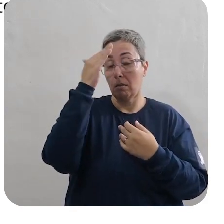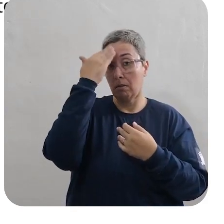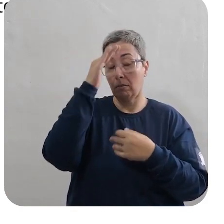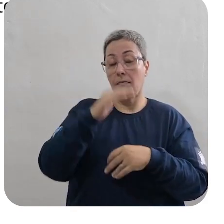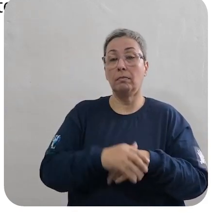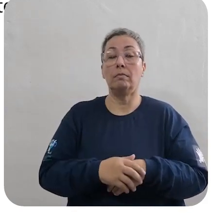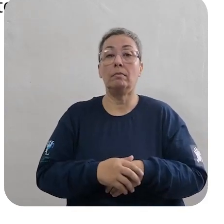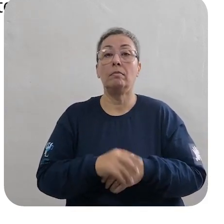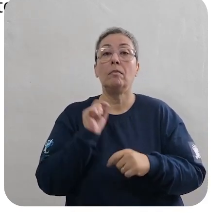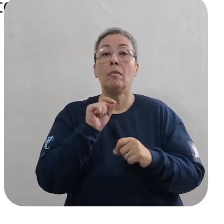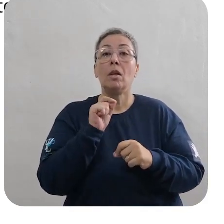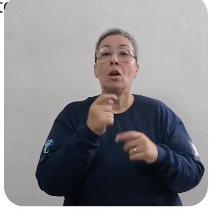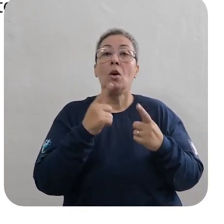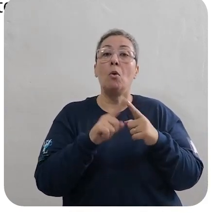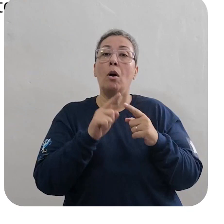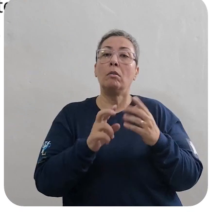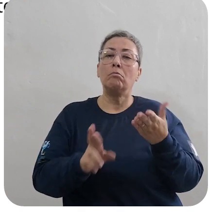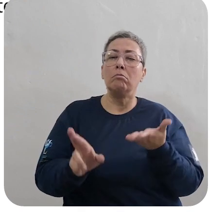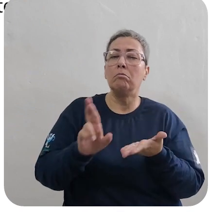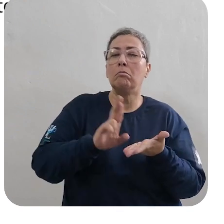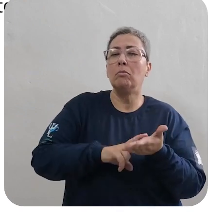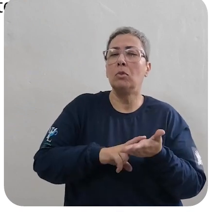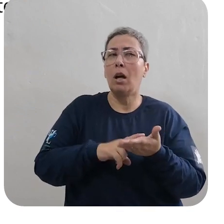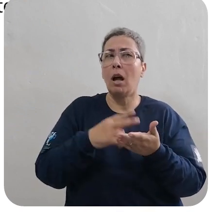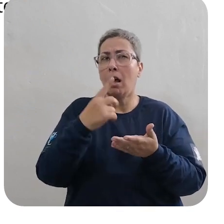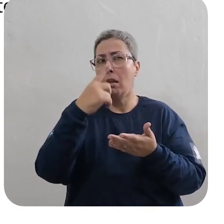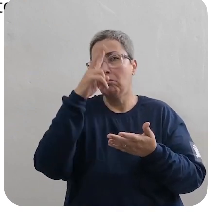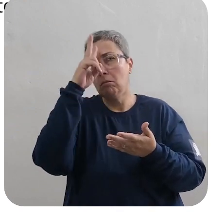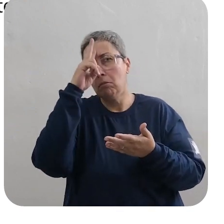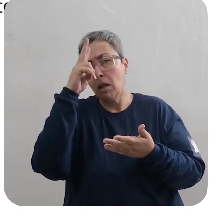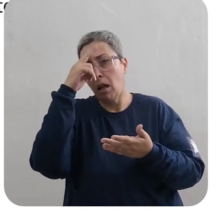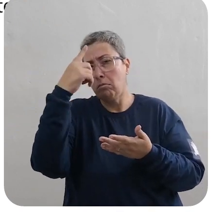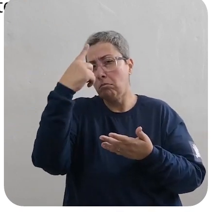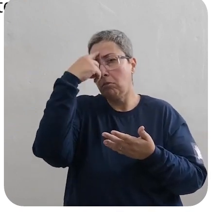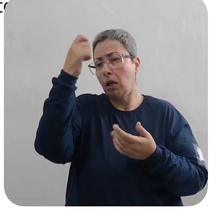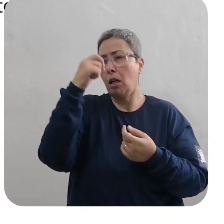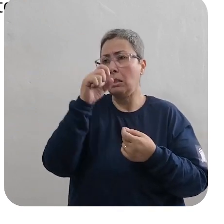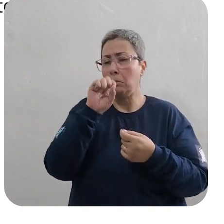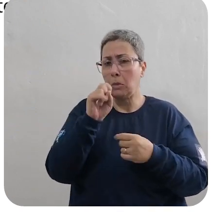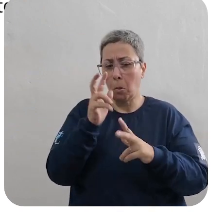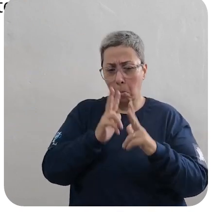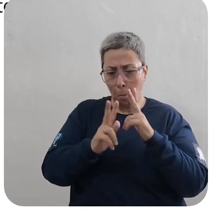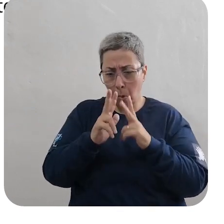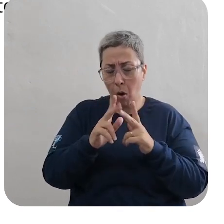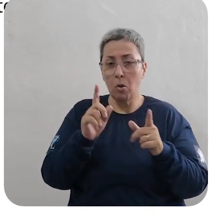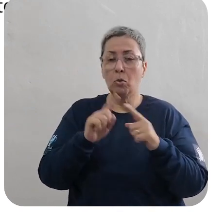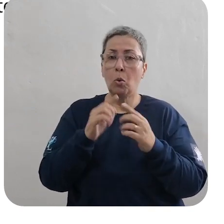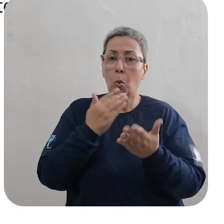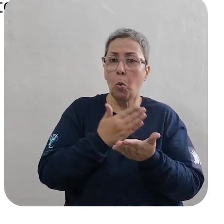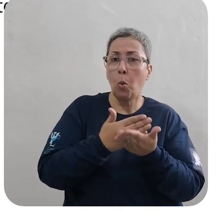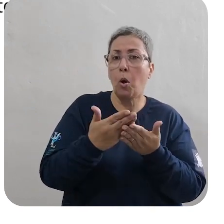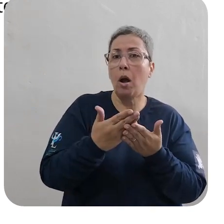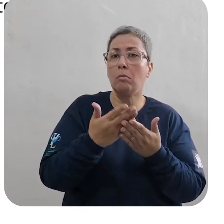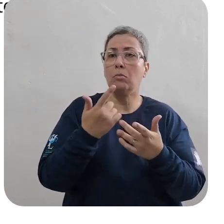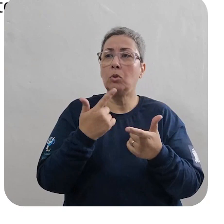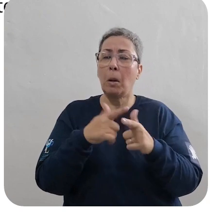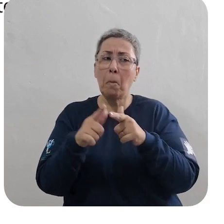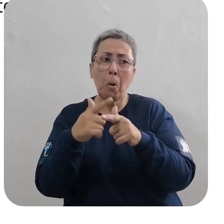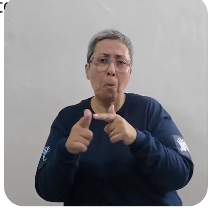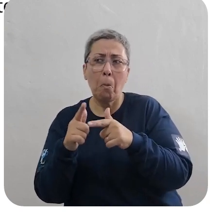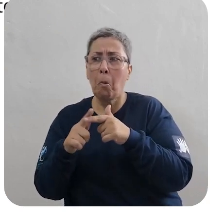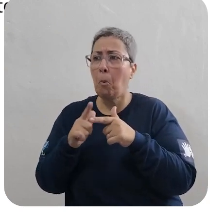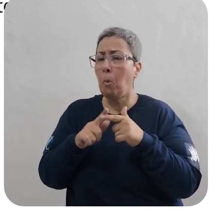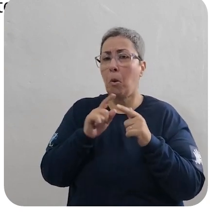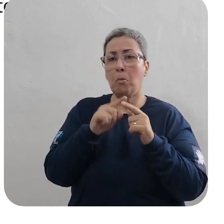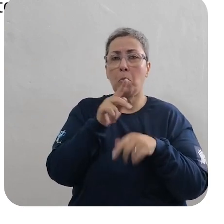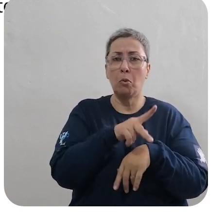compreensão. Recuperar as ideias principais em situações de escuta a partir de